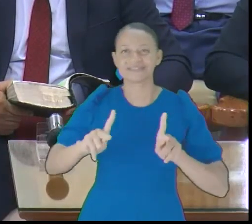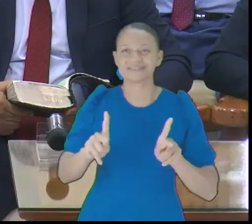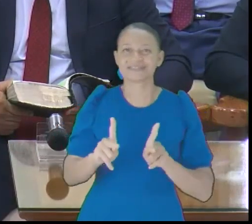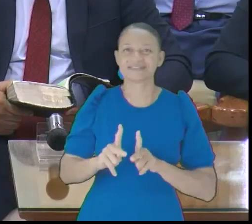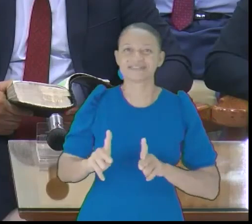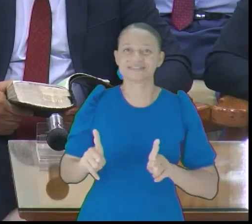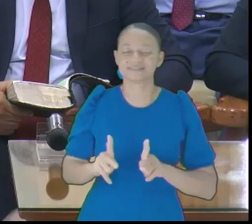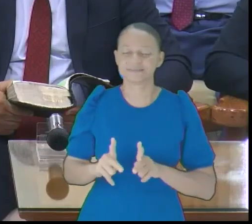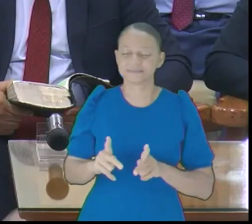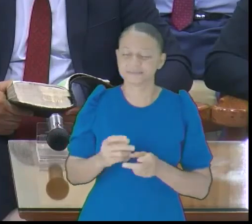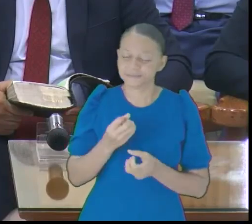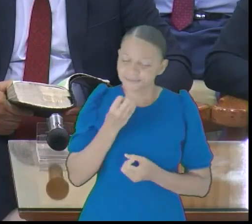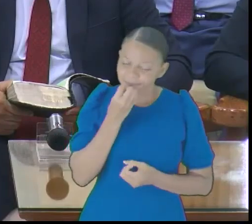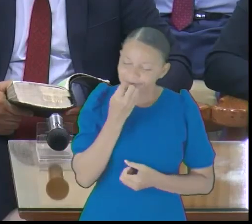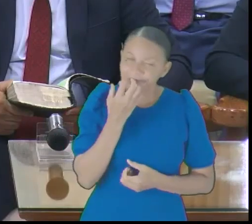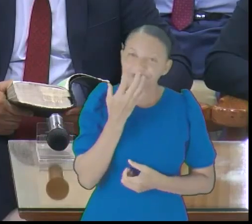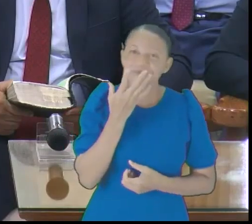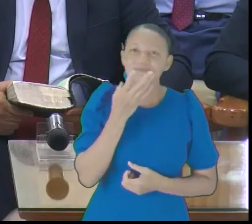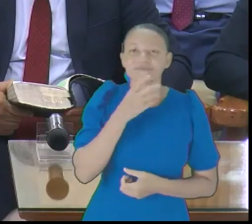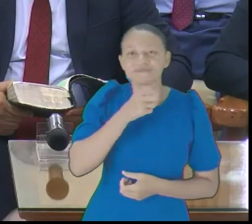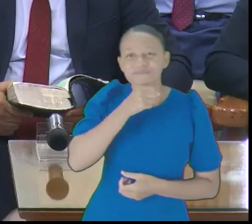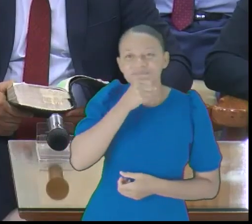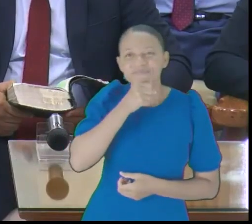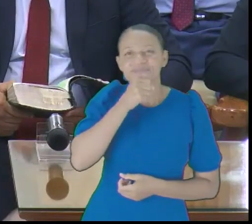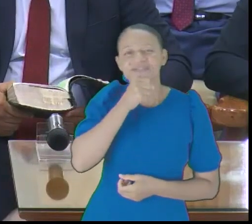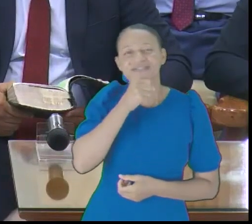Em boa velhice serás